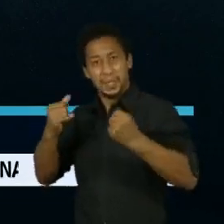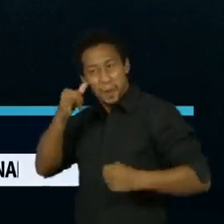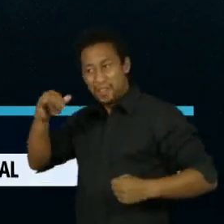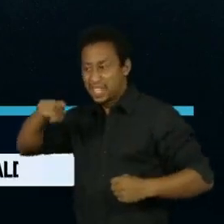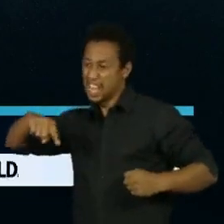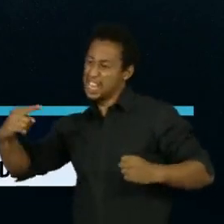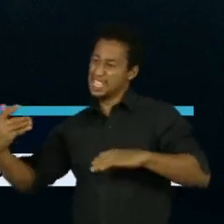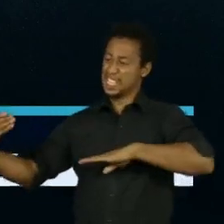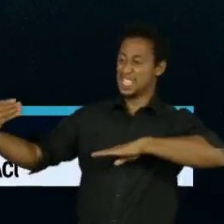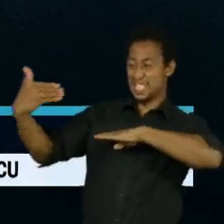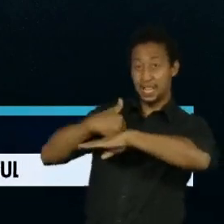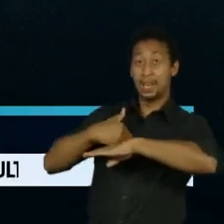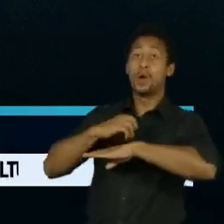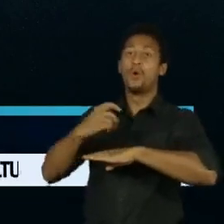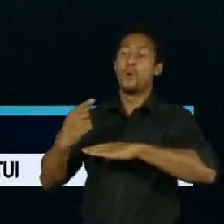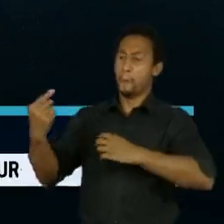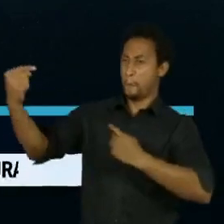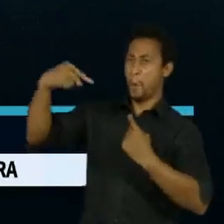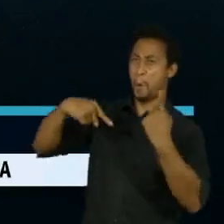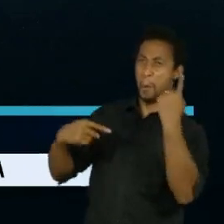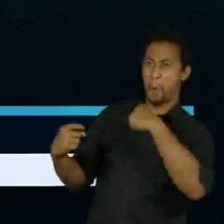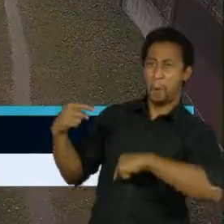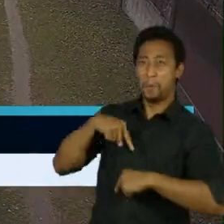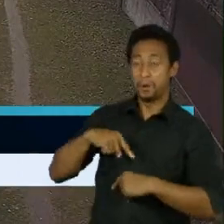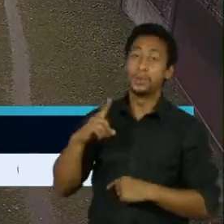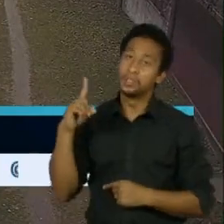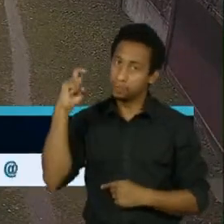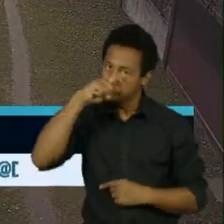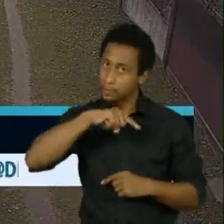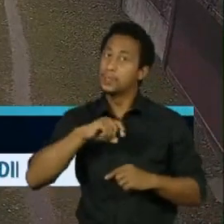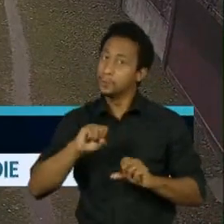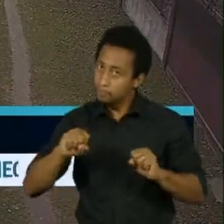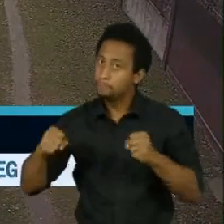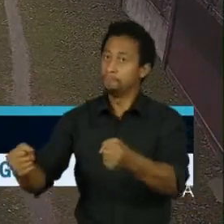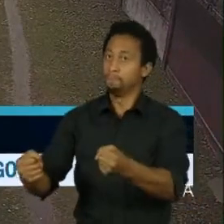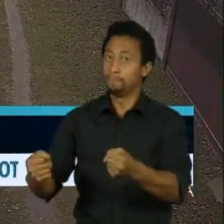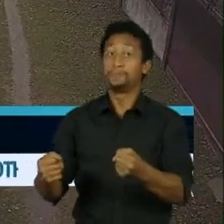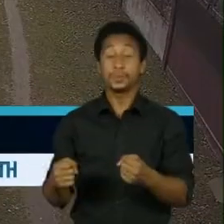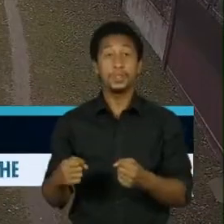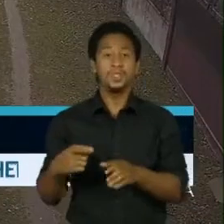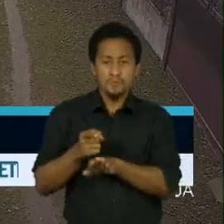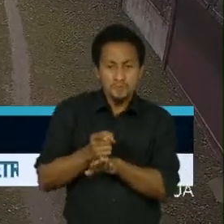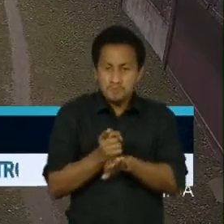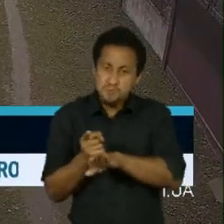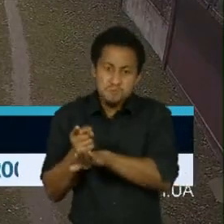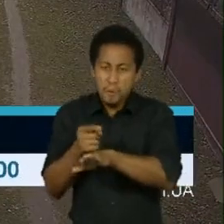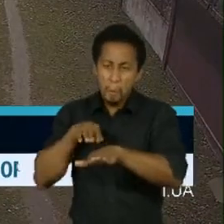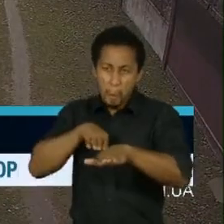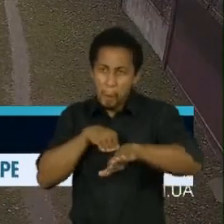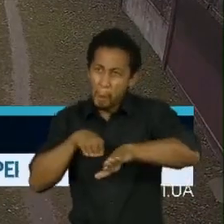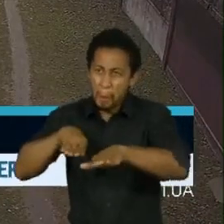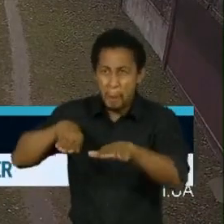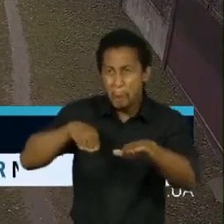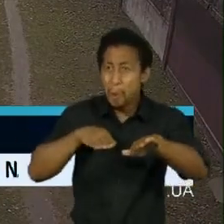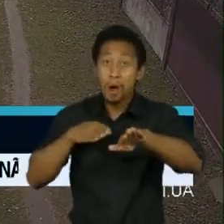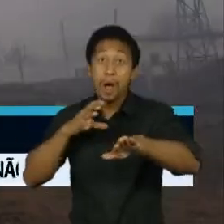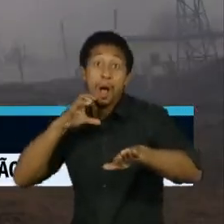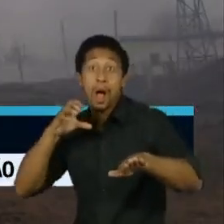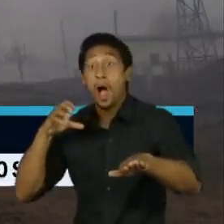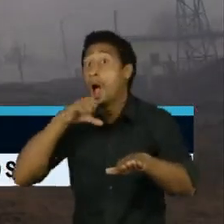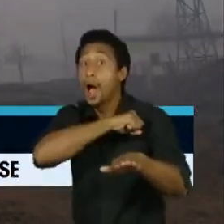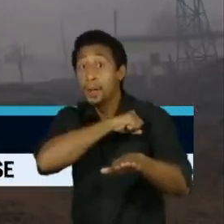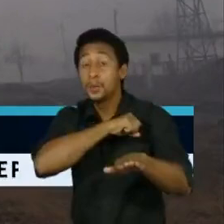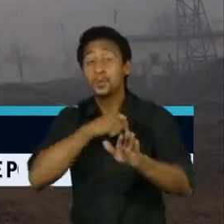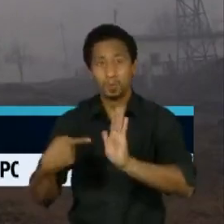avanço ou essas ofensivas dos ataques russos. A velocidade com que o exército russo avançou pode ser explicada pela